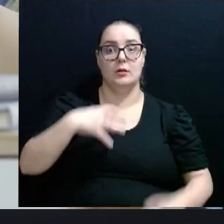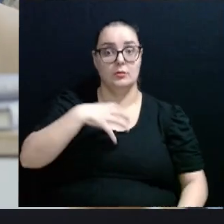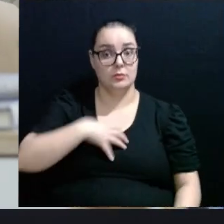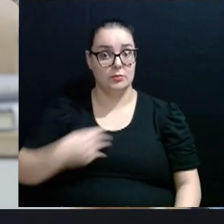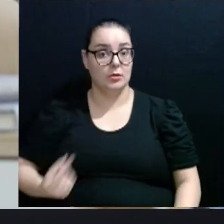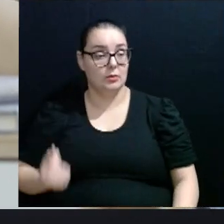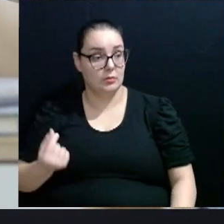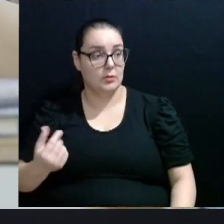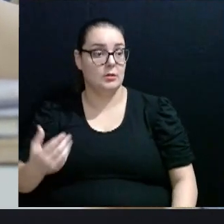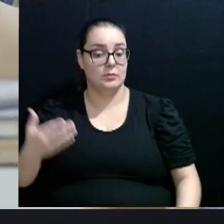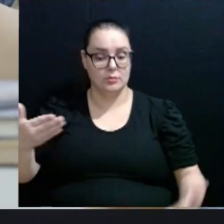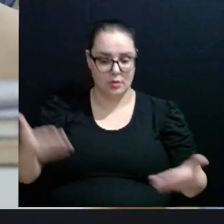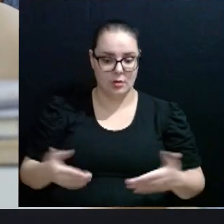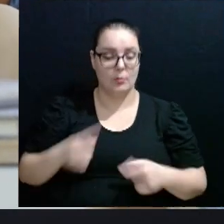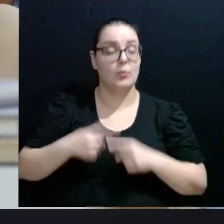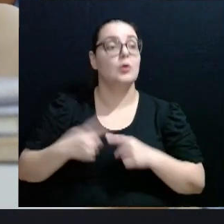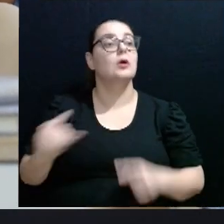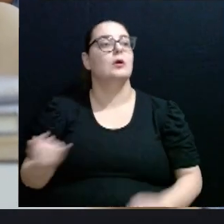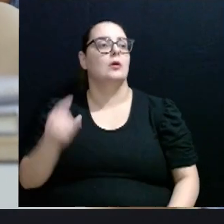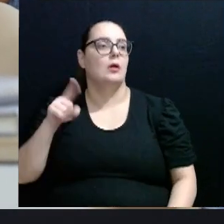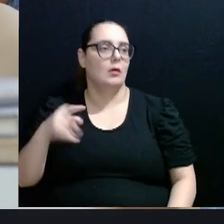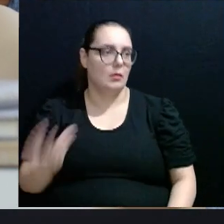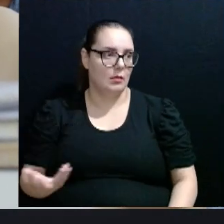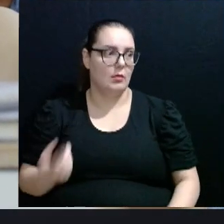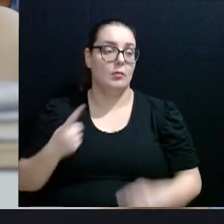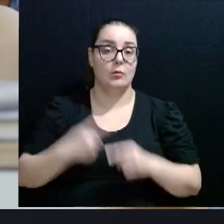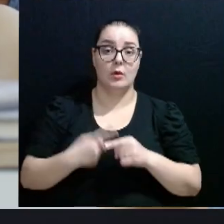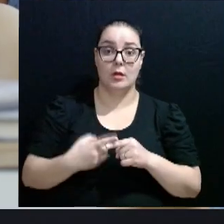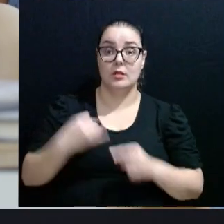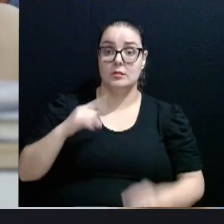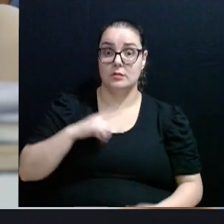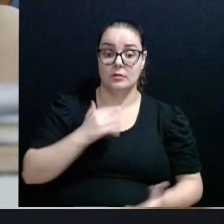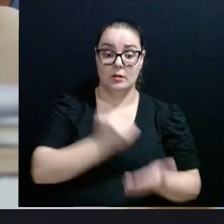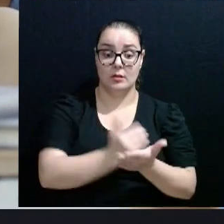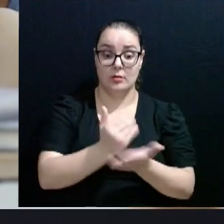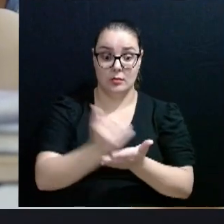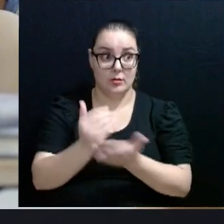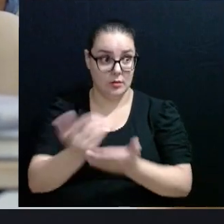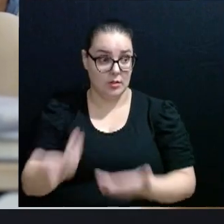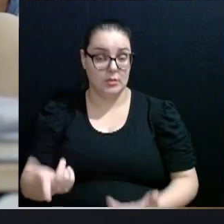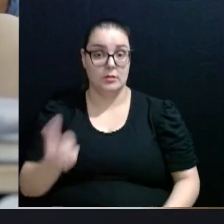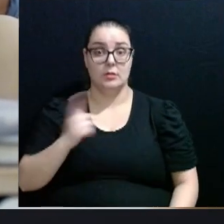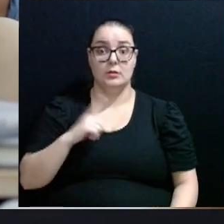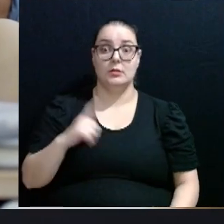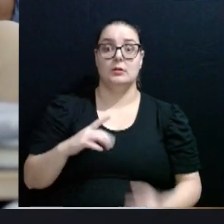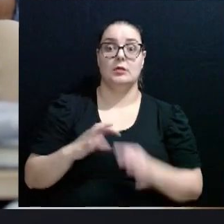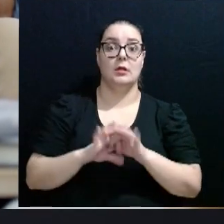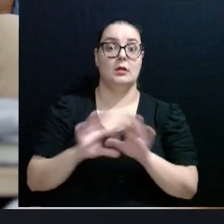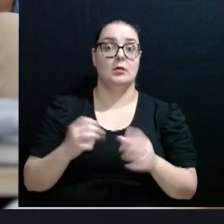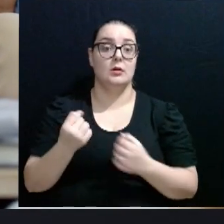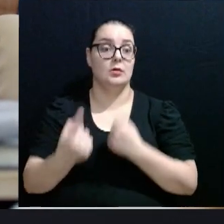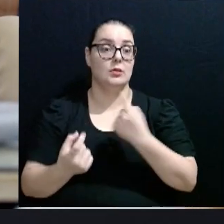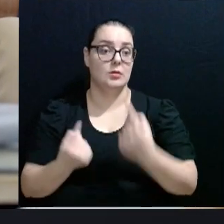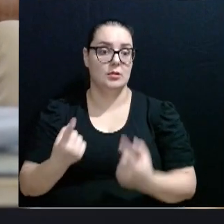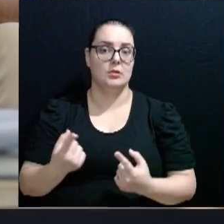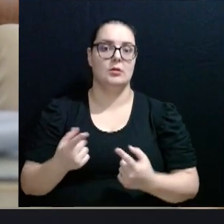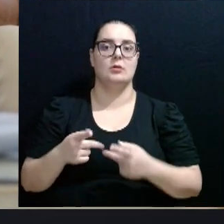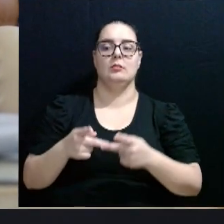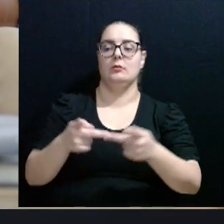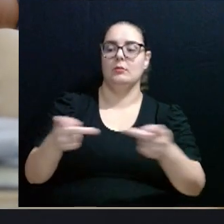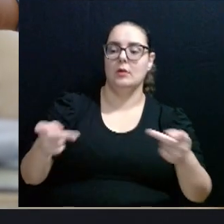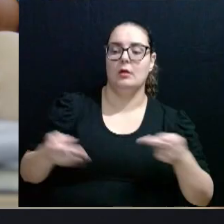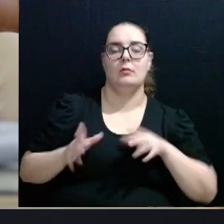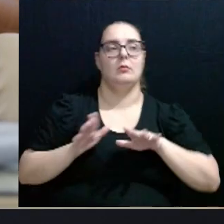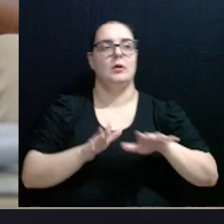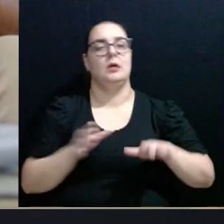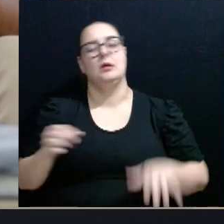que isso é importante? Porque se eu tenho alguns parcelamentos, eu tenho que abrir mão de daquela pizza, daquela cervejinha